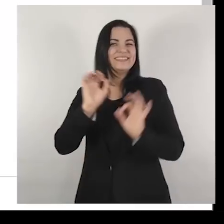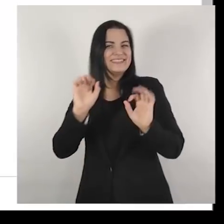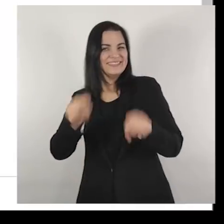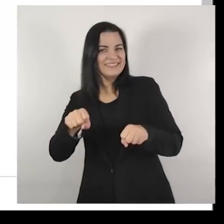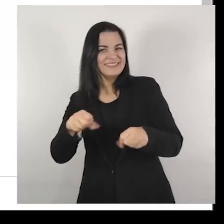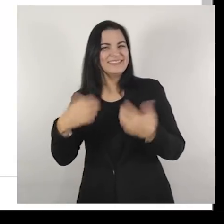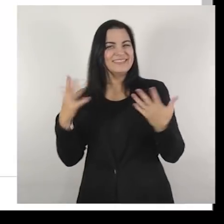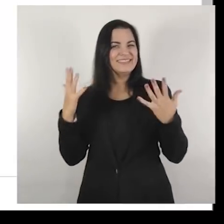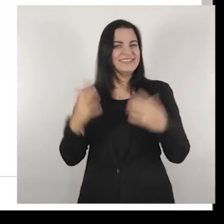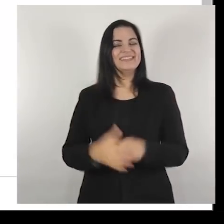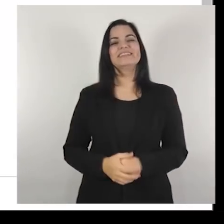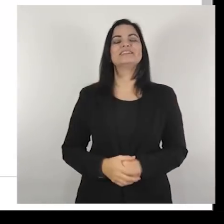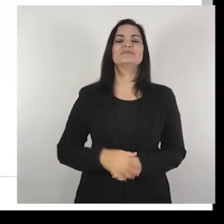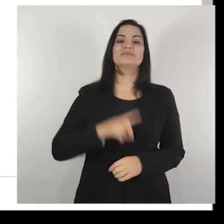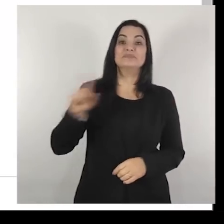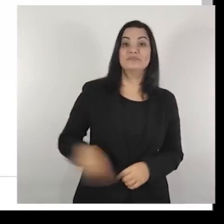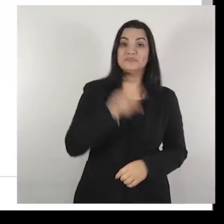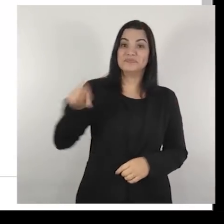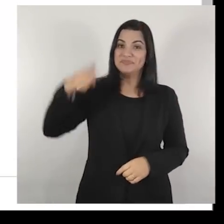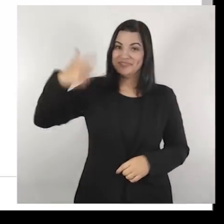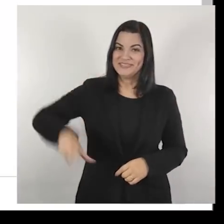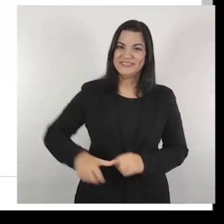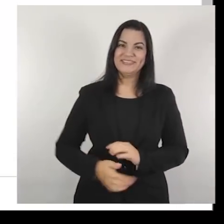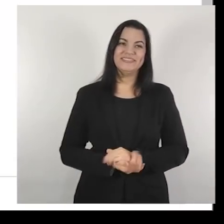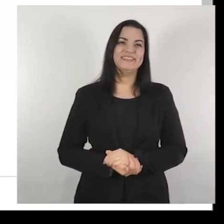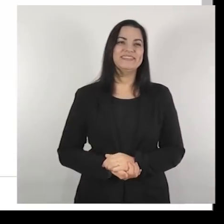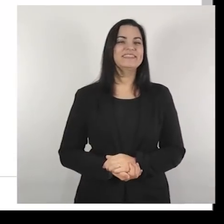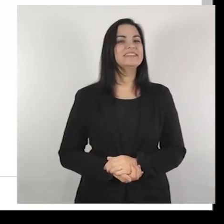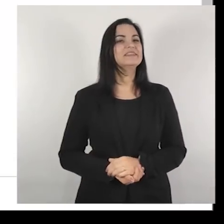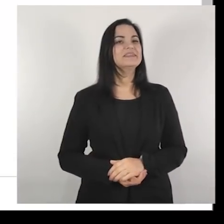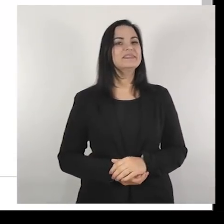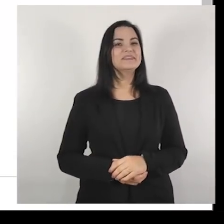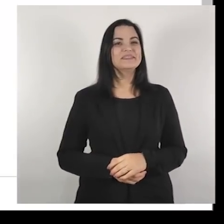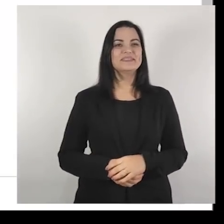Piauí. Muito bem, vamos girar de novo.